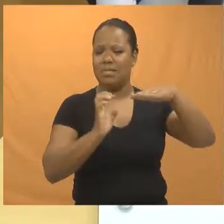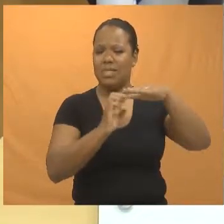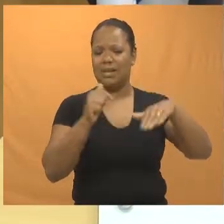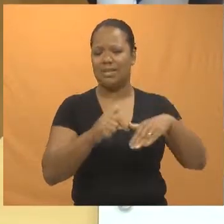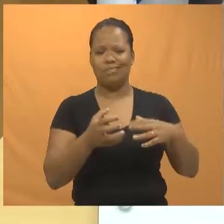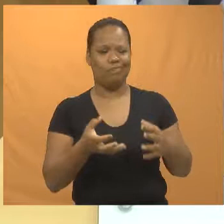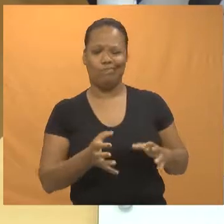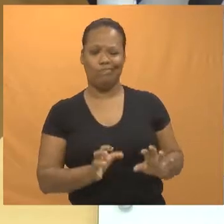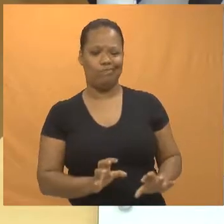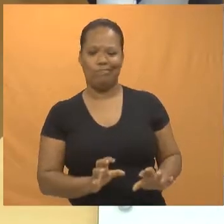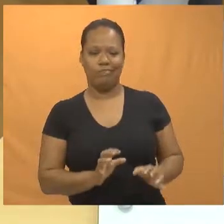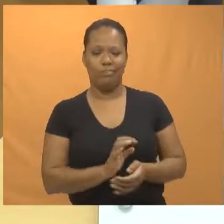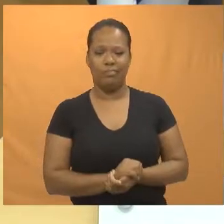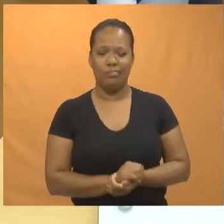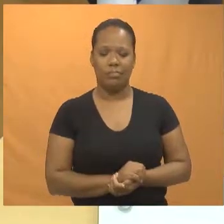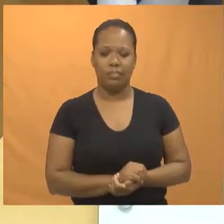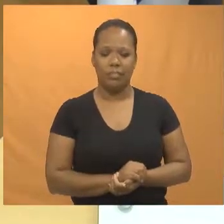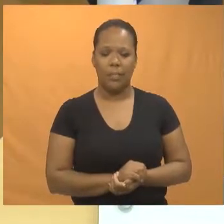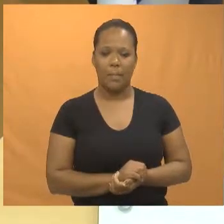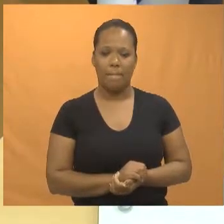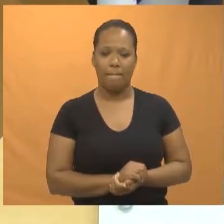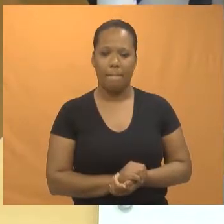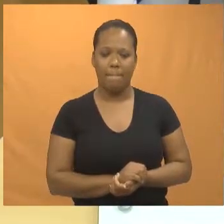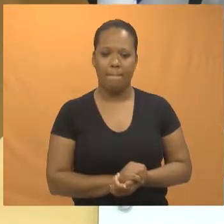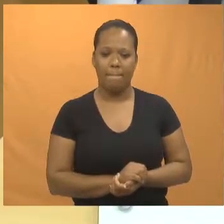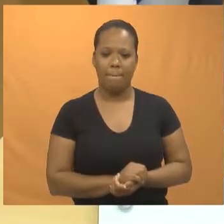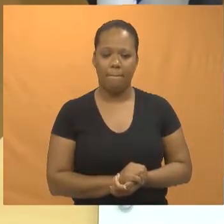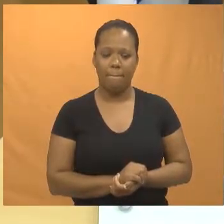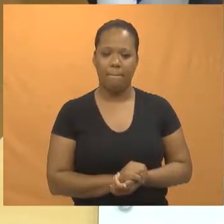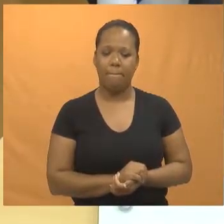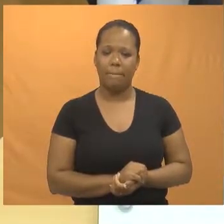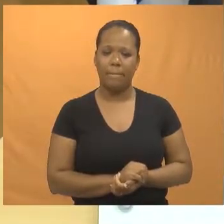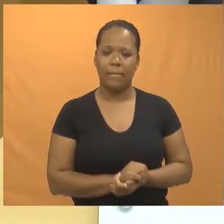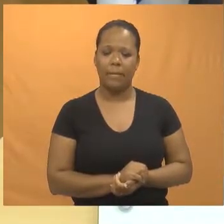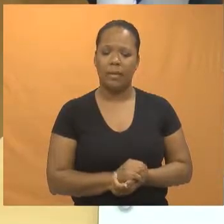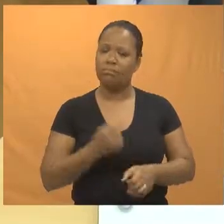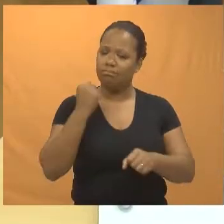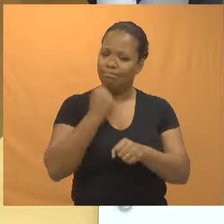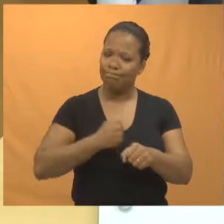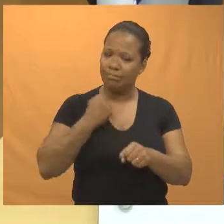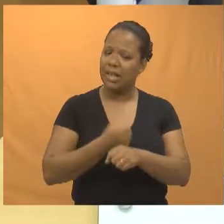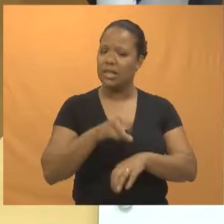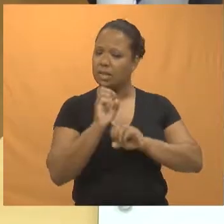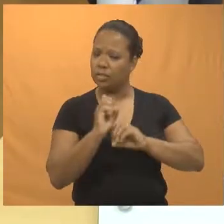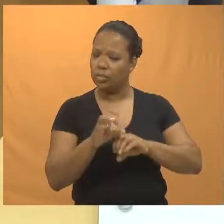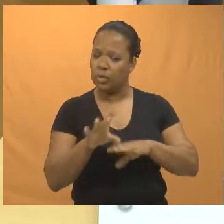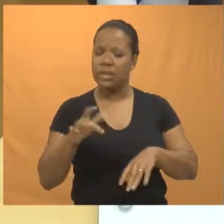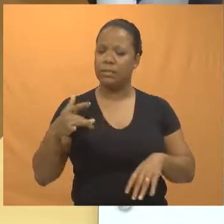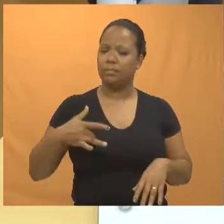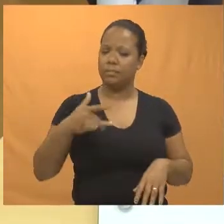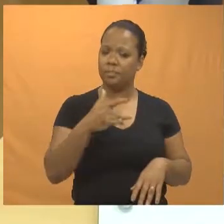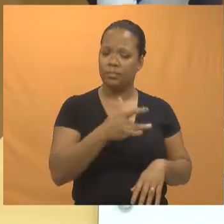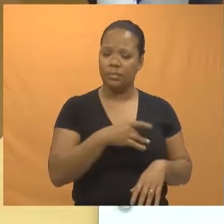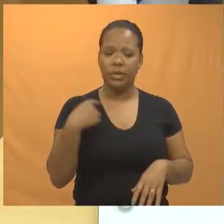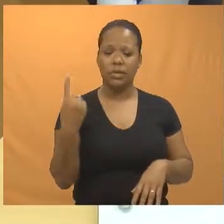poder investir nas suas competências, nas suas finalidades de infraestrutura, de educação, de saúde. Então